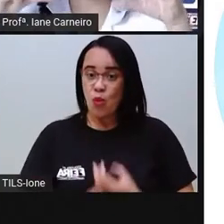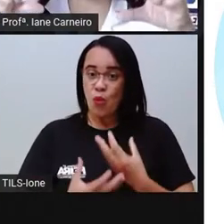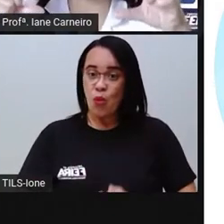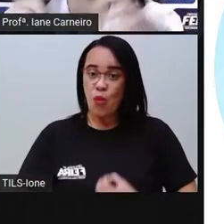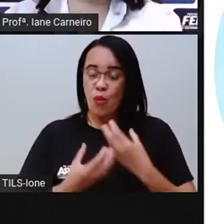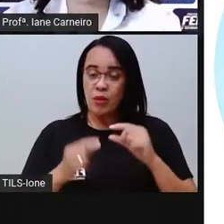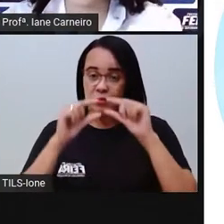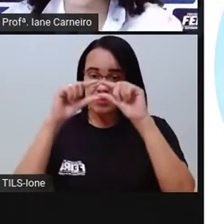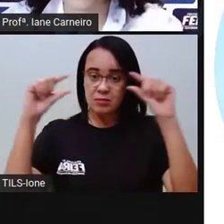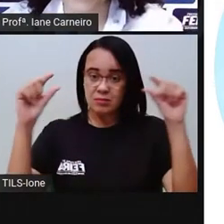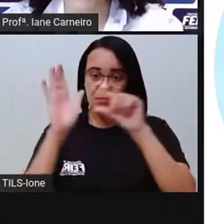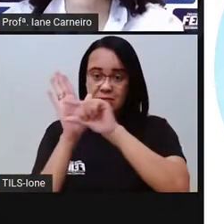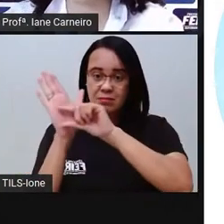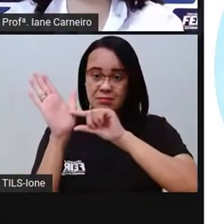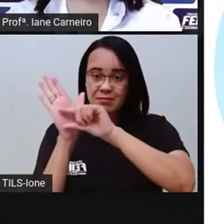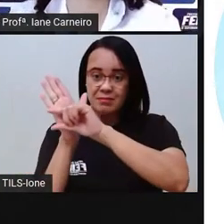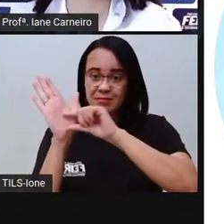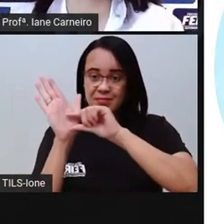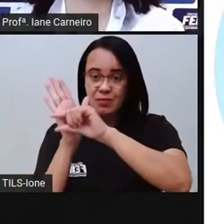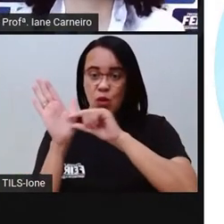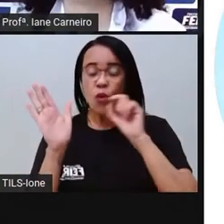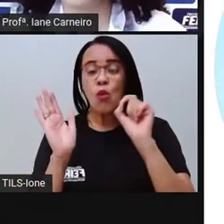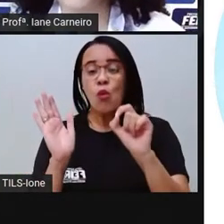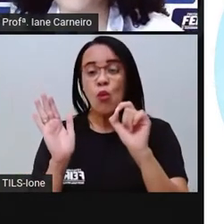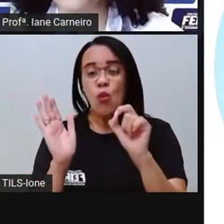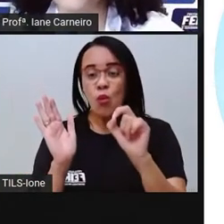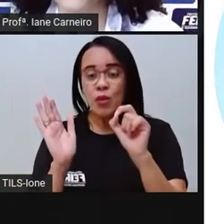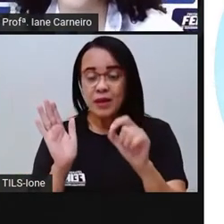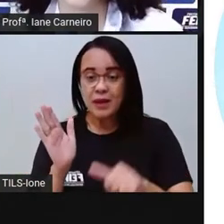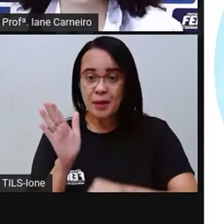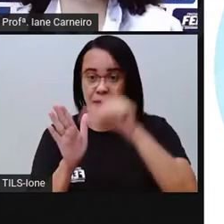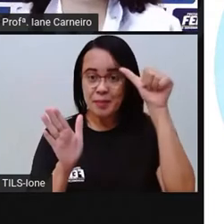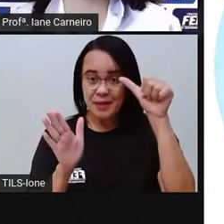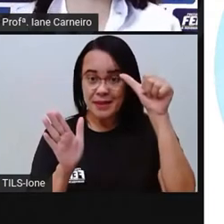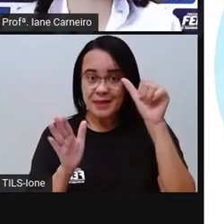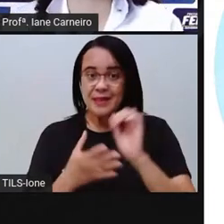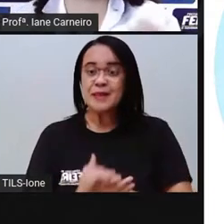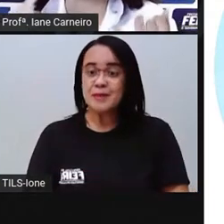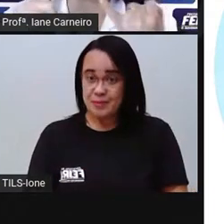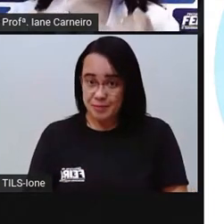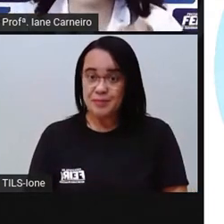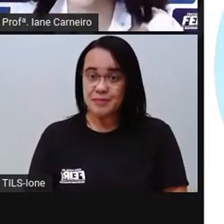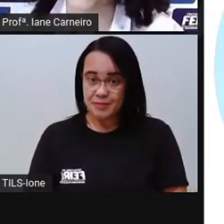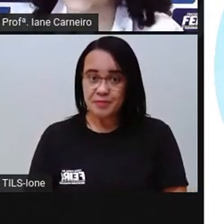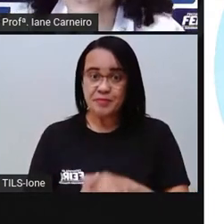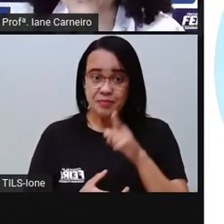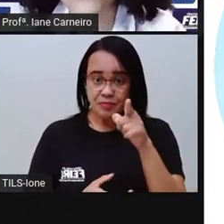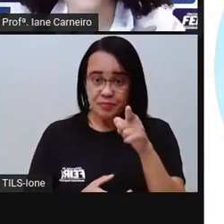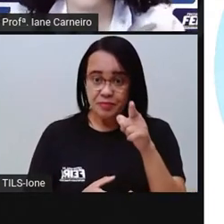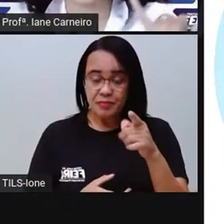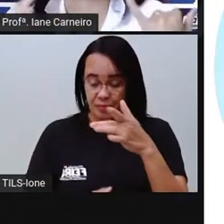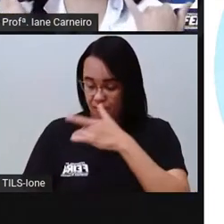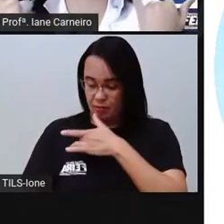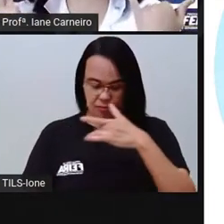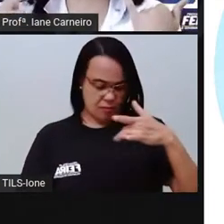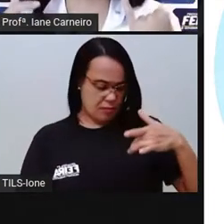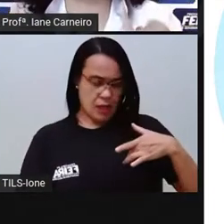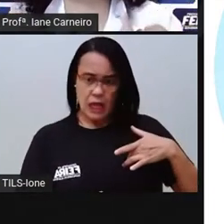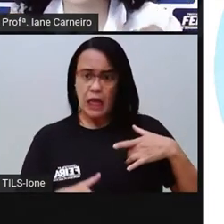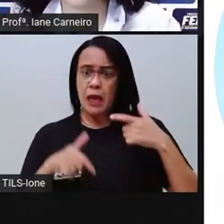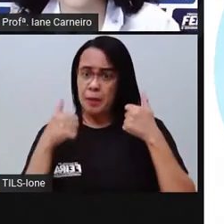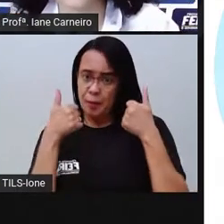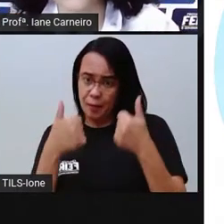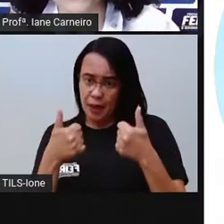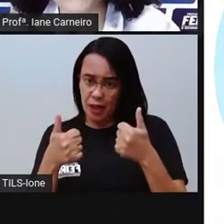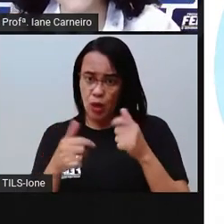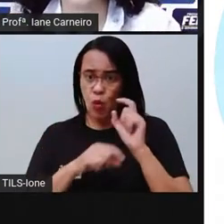primeira estrofe, vamos analisar o que é que ele está ensinando? Então, na primeira estrofe, ó, ele fala que para a gente ter uma boa saúde, a gente tem que fazer